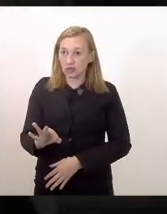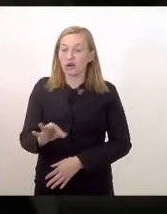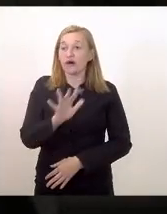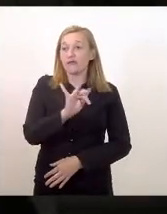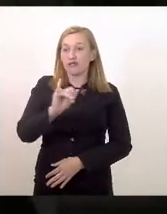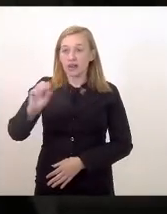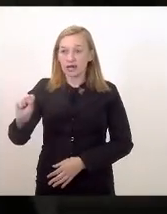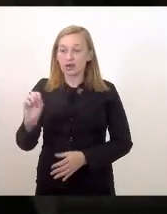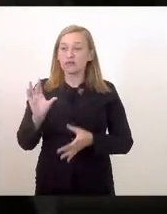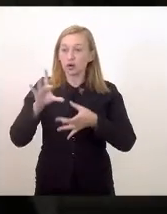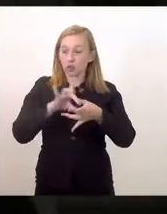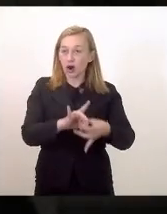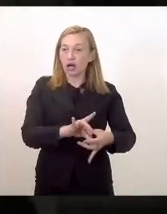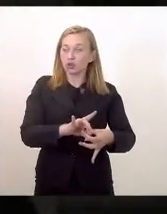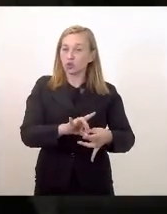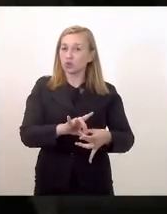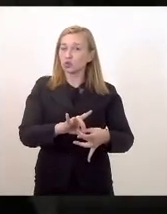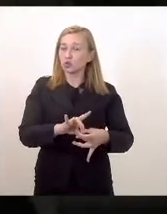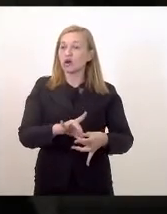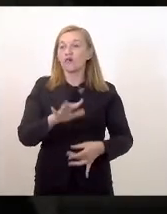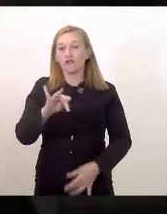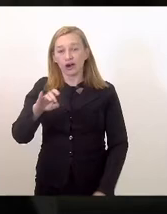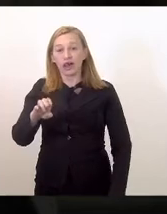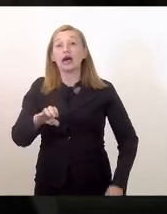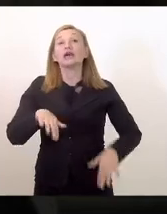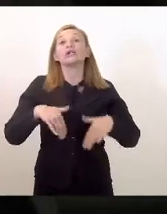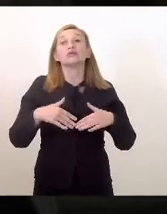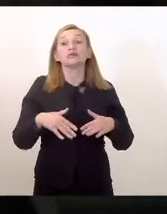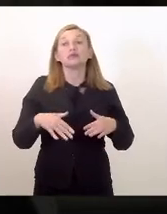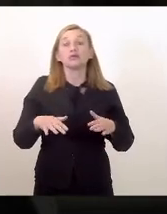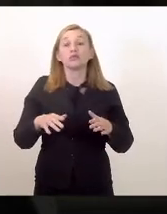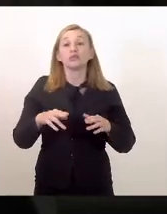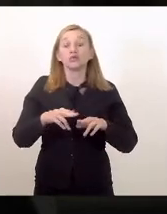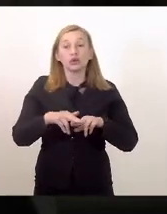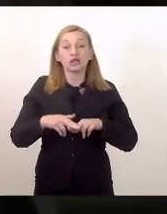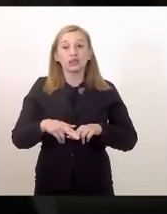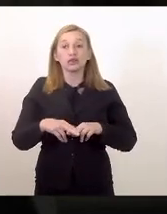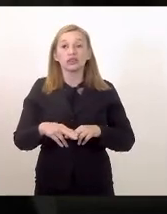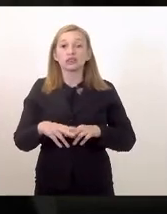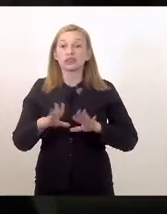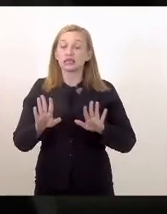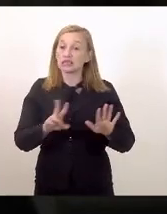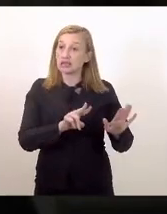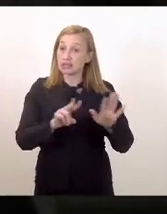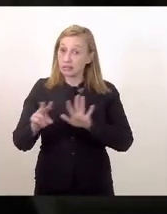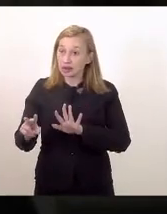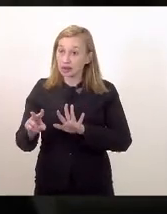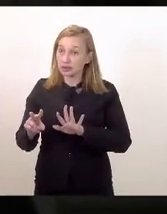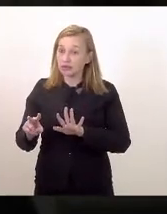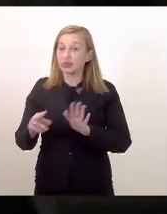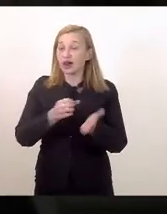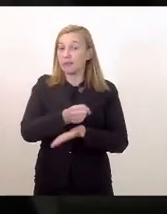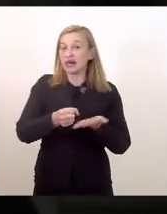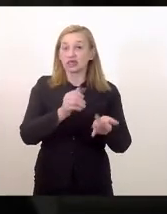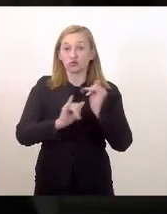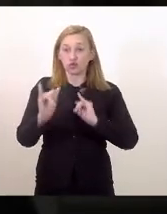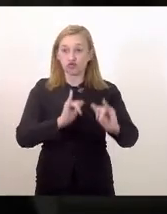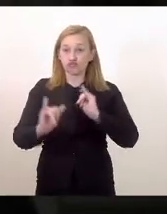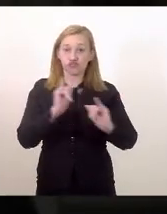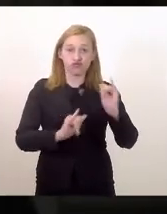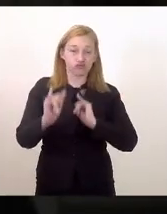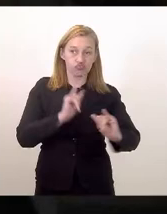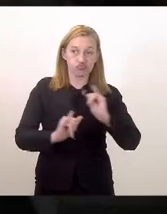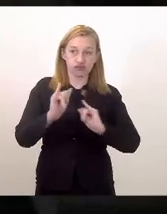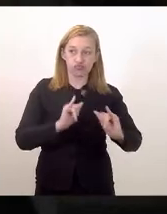FEIS vinculados ao FEC. Portanto, essa trilogia da semana, né, uma base de informações para